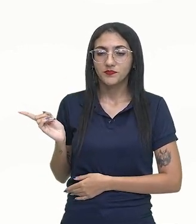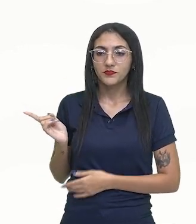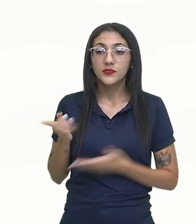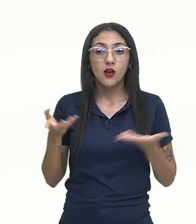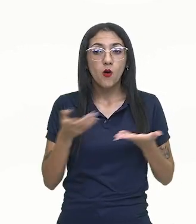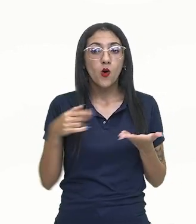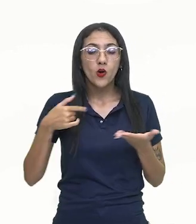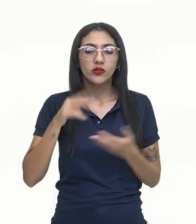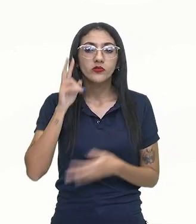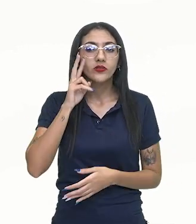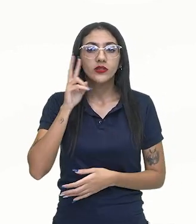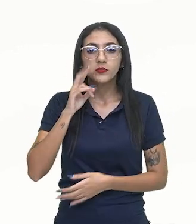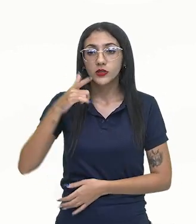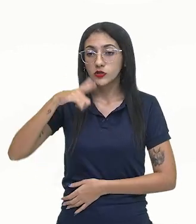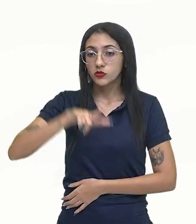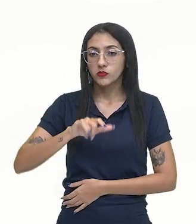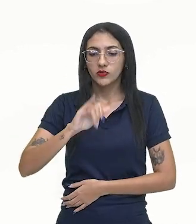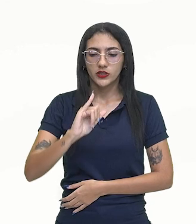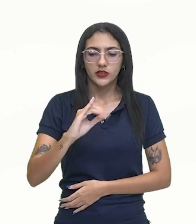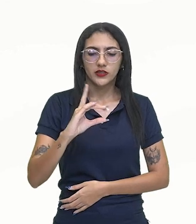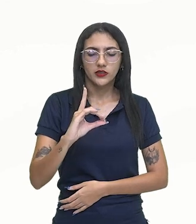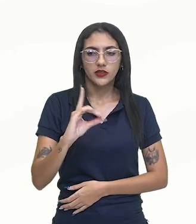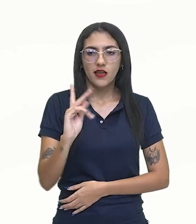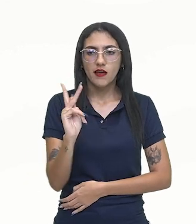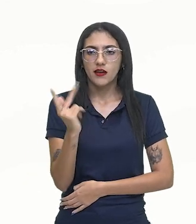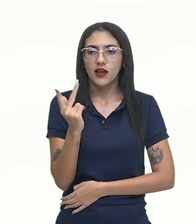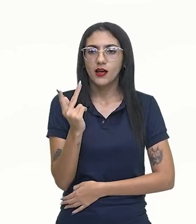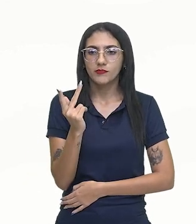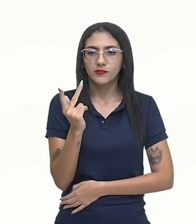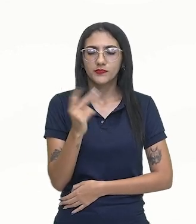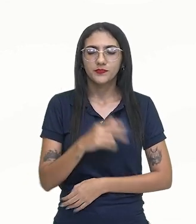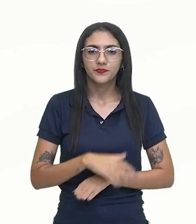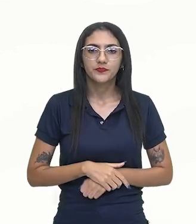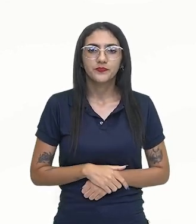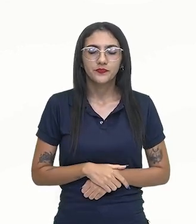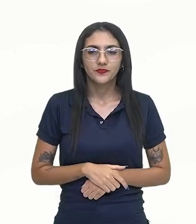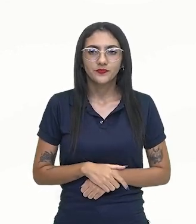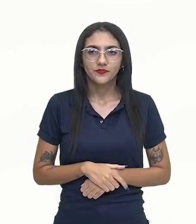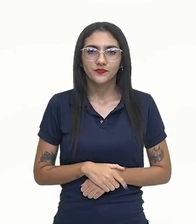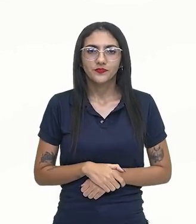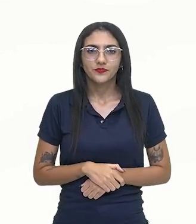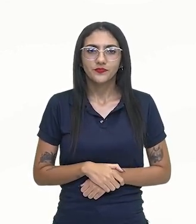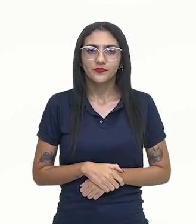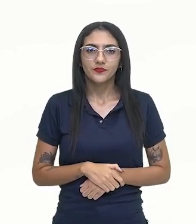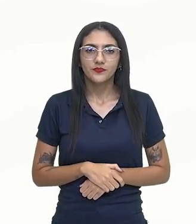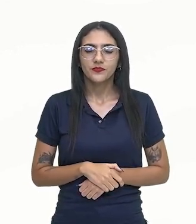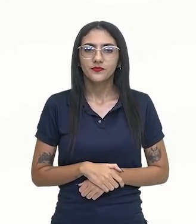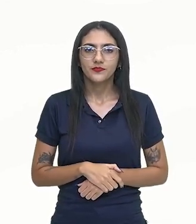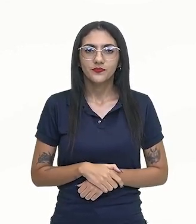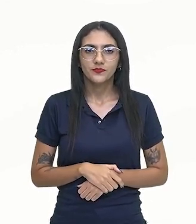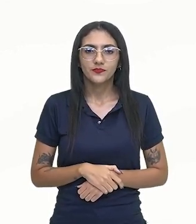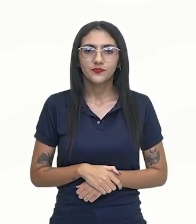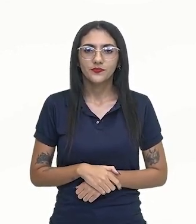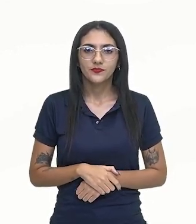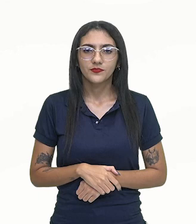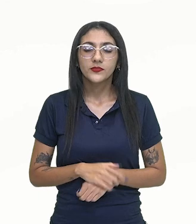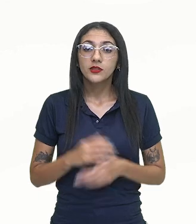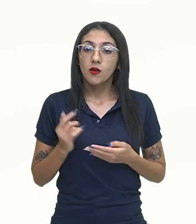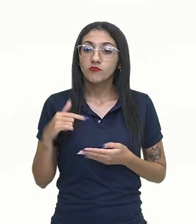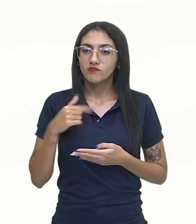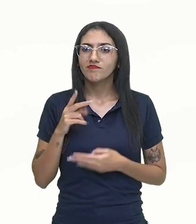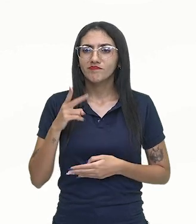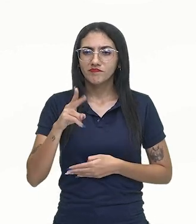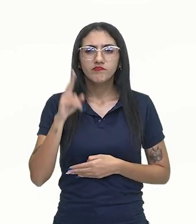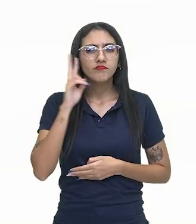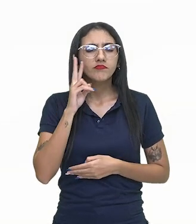revisão, é o IDH, o Índice de Desenvolvimento Humano. Que, como a gente vai ver, né, continuar a analisar agora